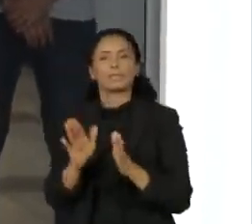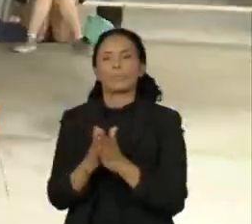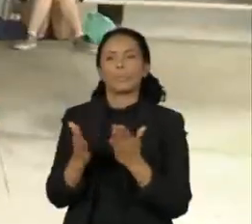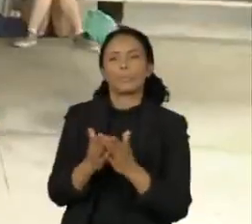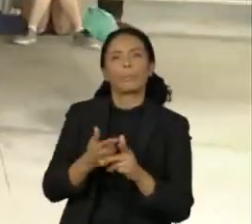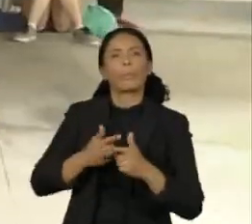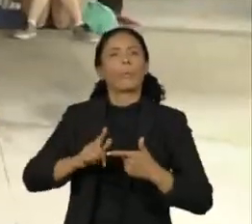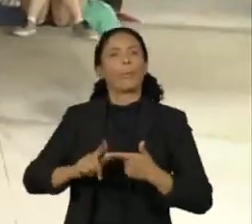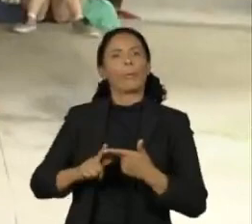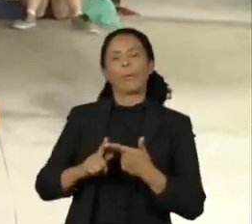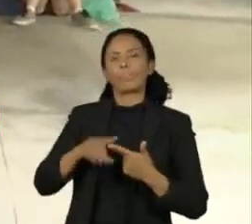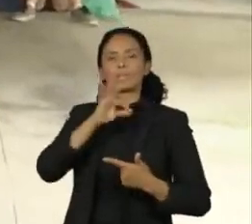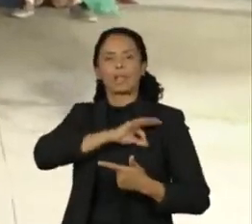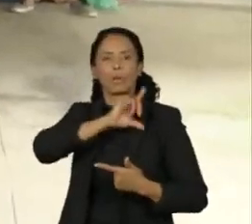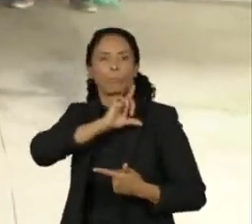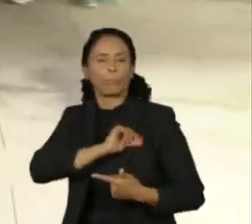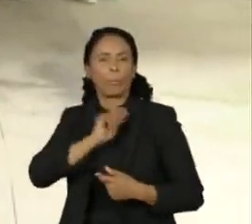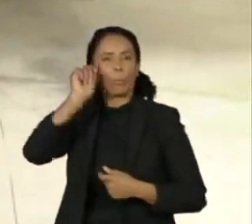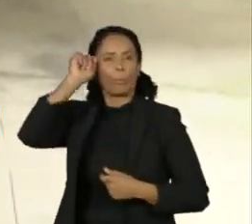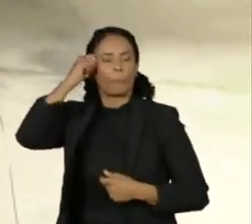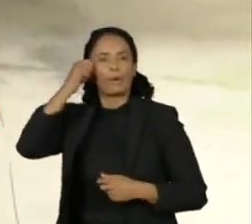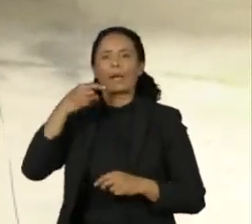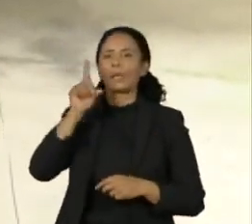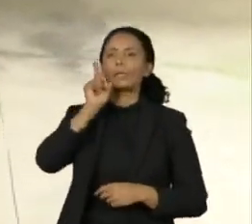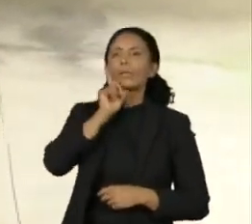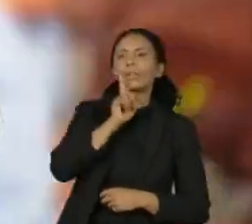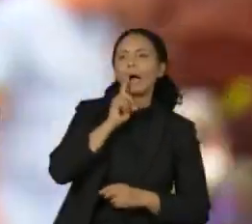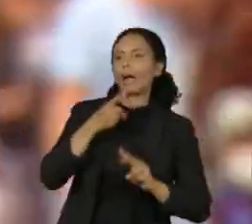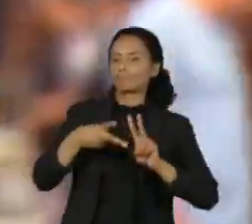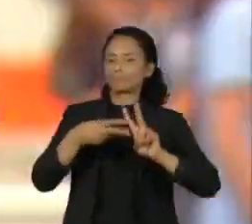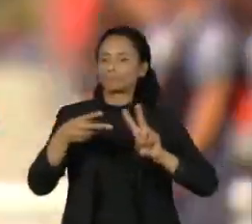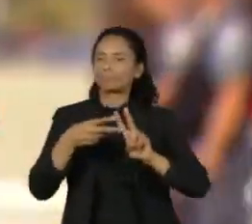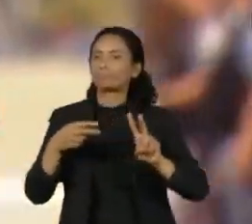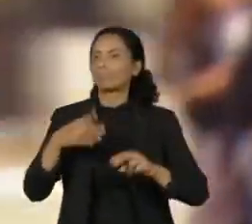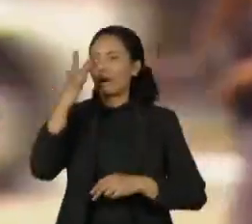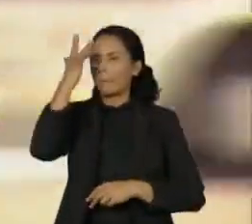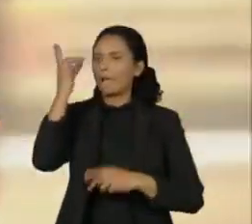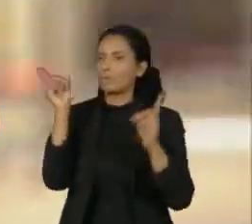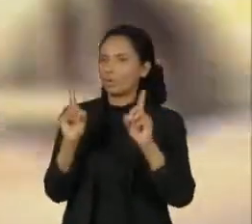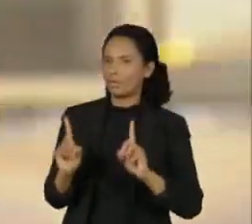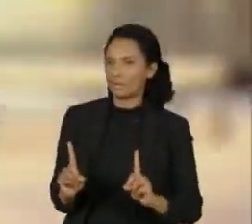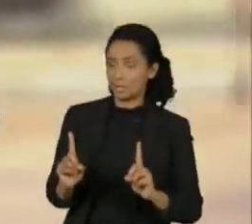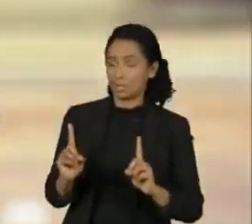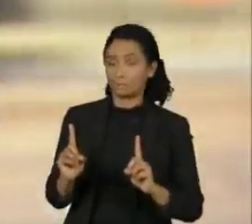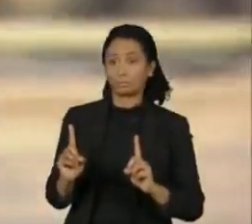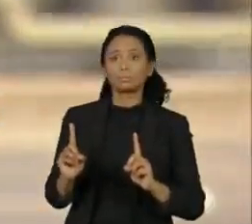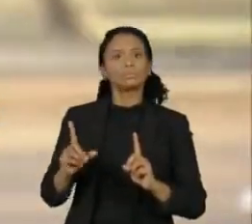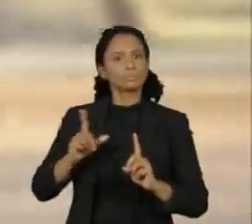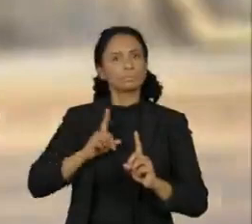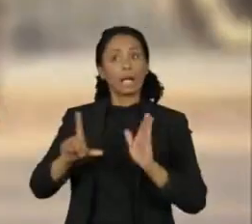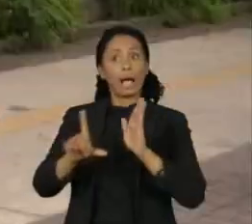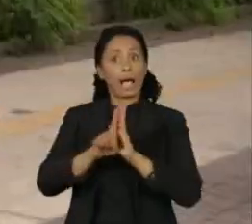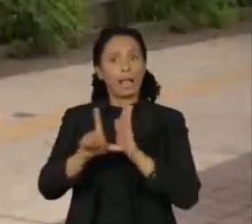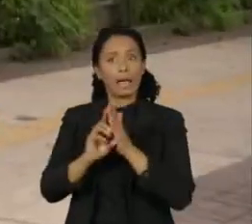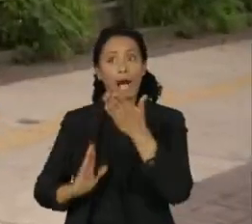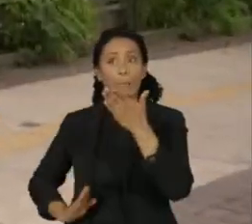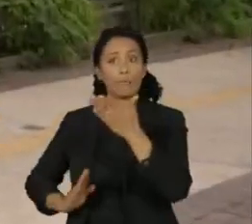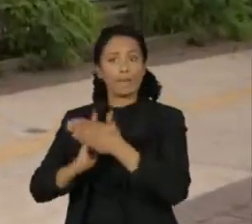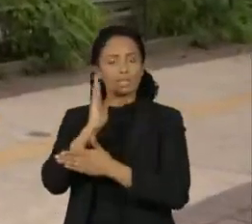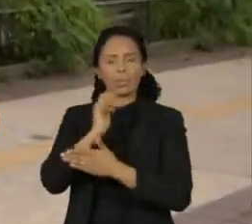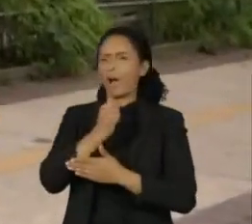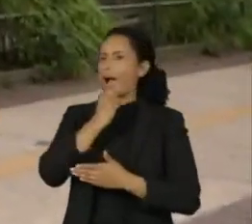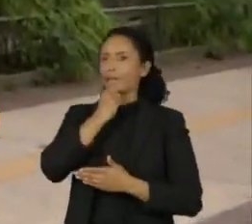negros, pardos, indígenas e pessoas com deficiência. Mesmo antes da aprovação da lei de cotas,